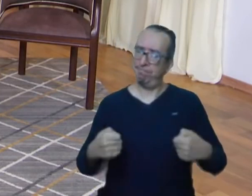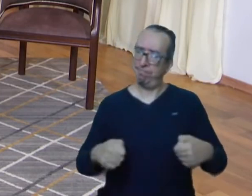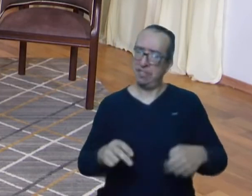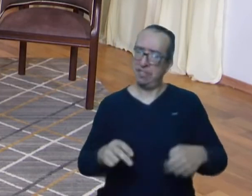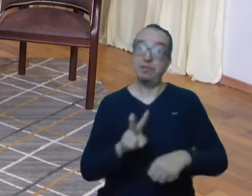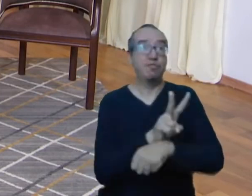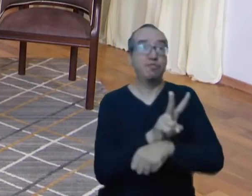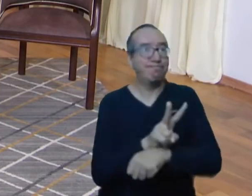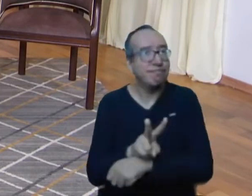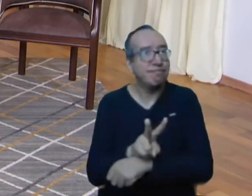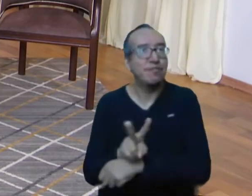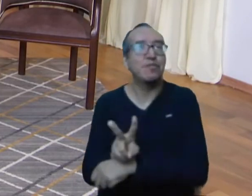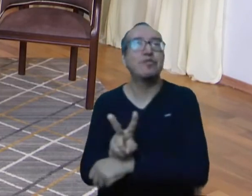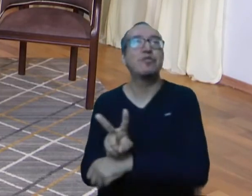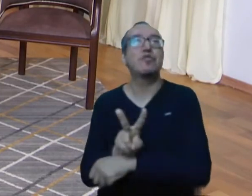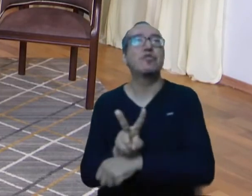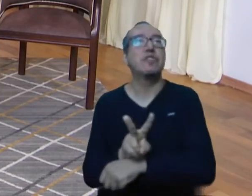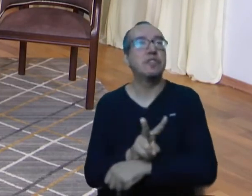levantado